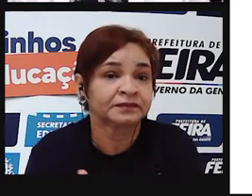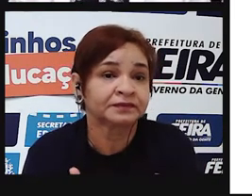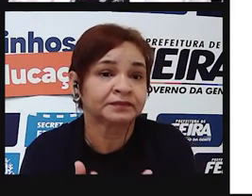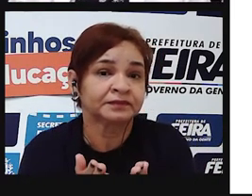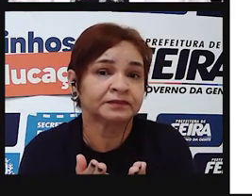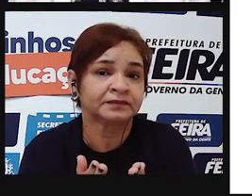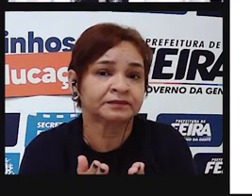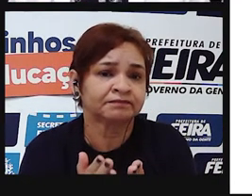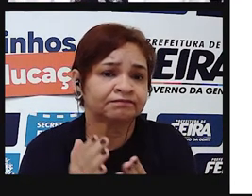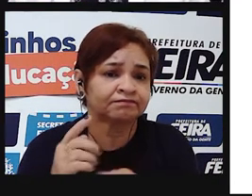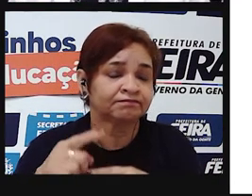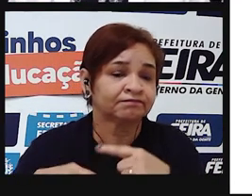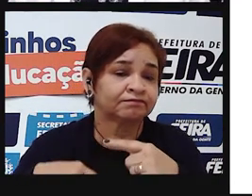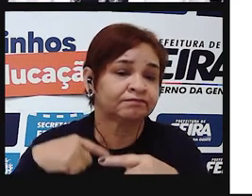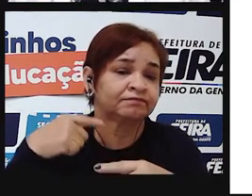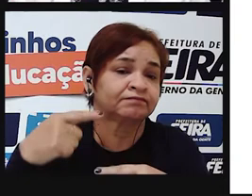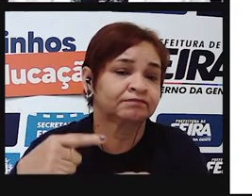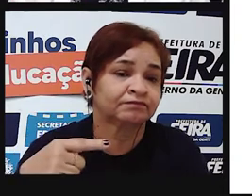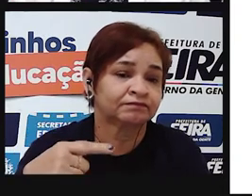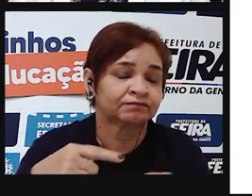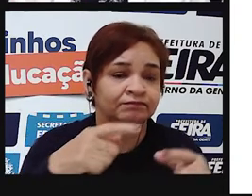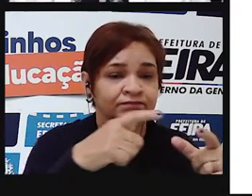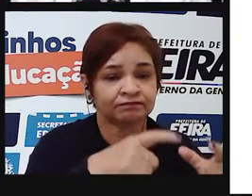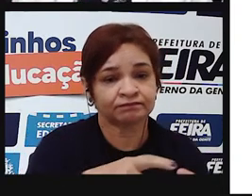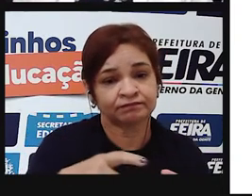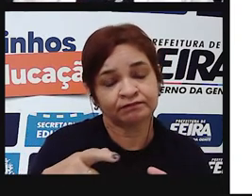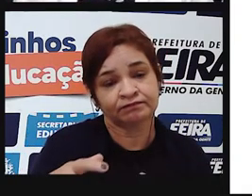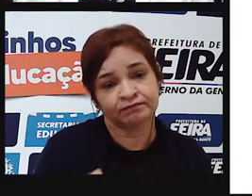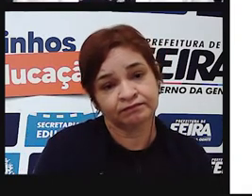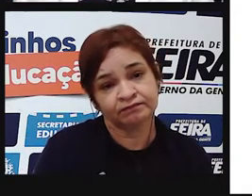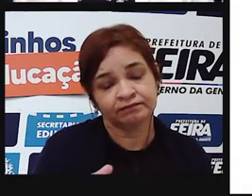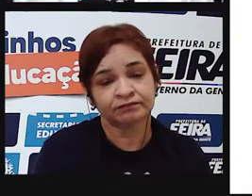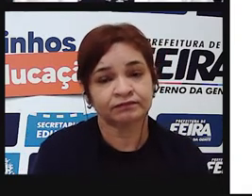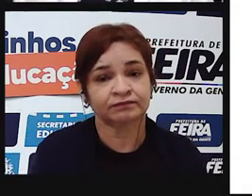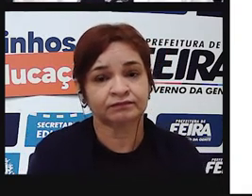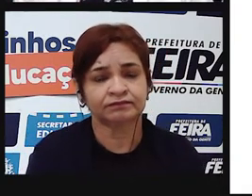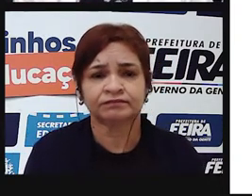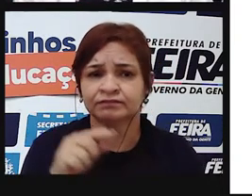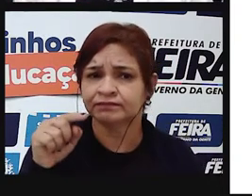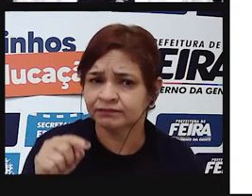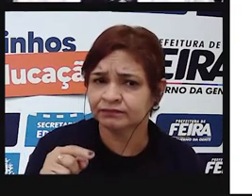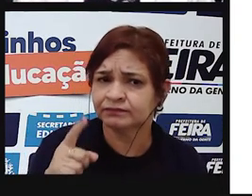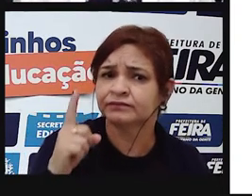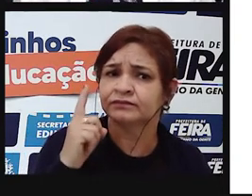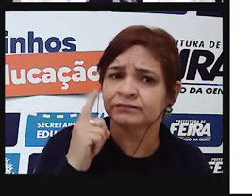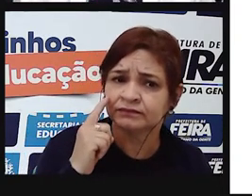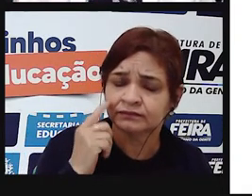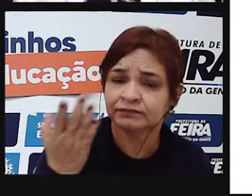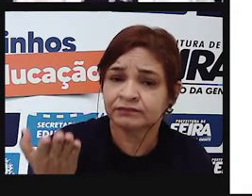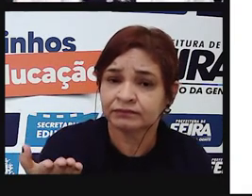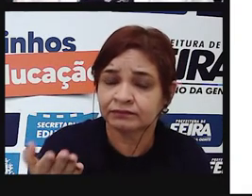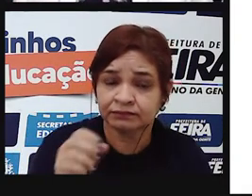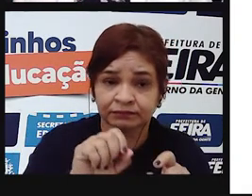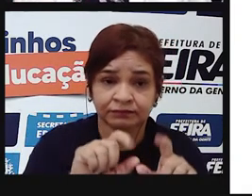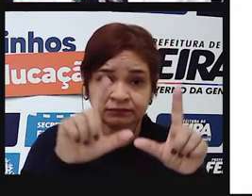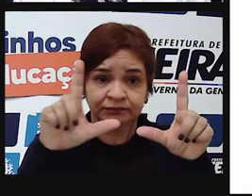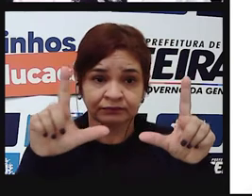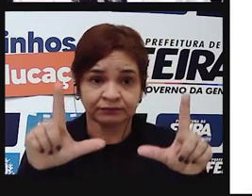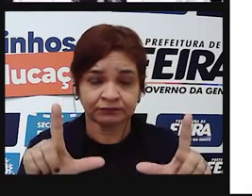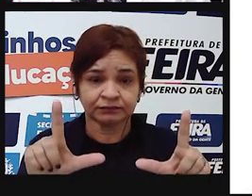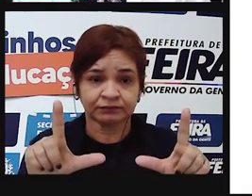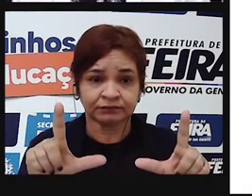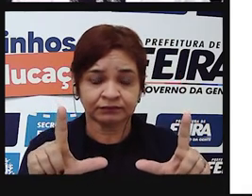feito em outras localidades do mundo. Então, aqui a gente já vê, tanto nas imagens como